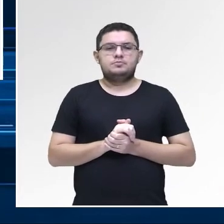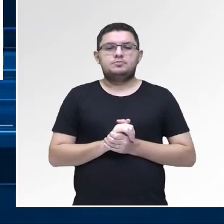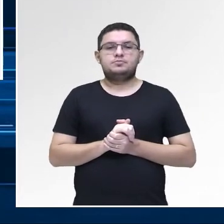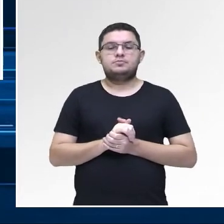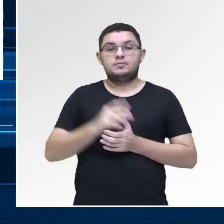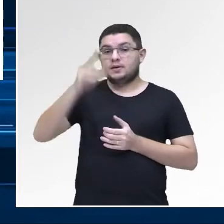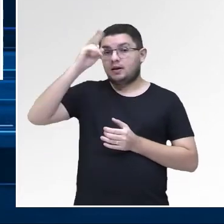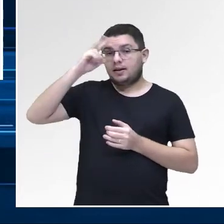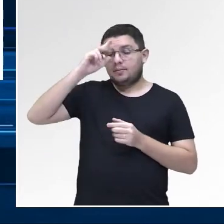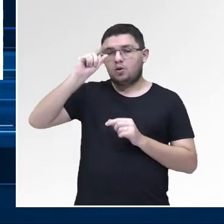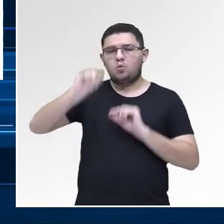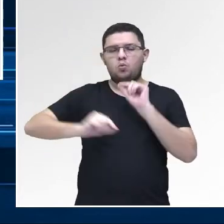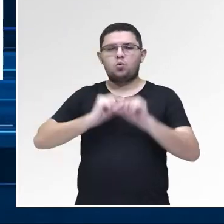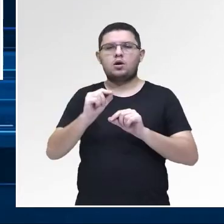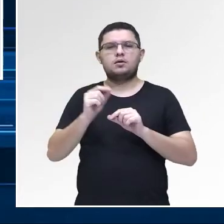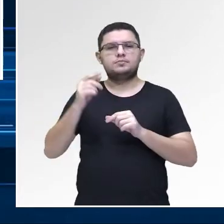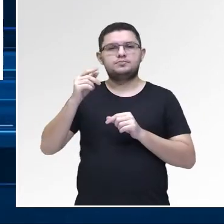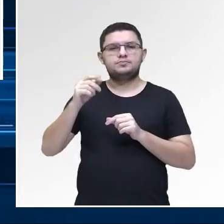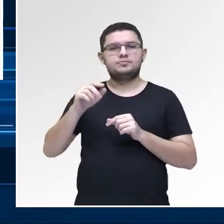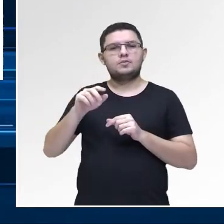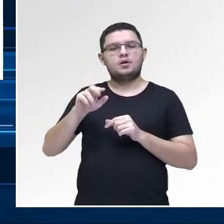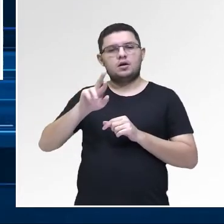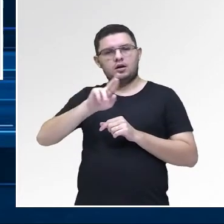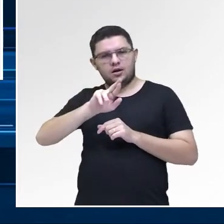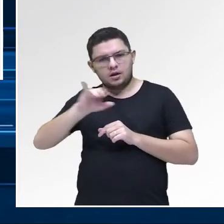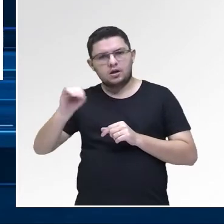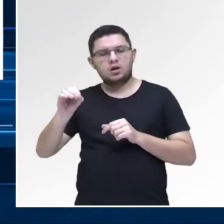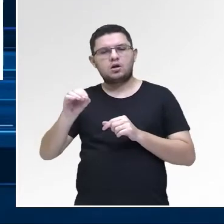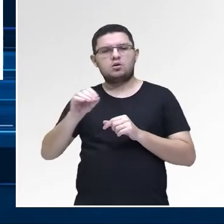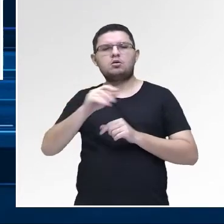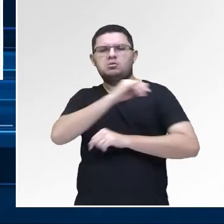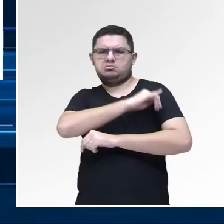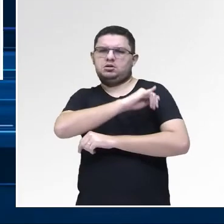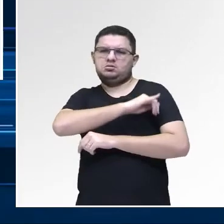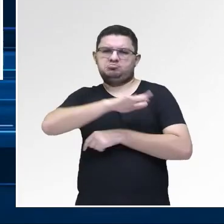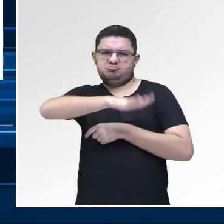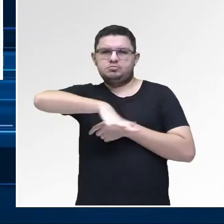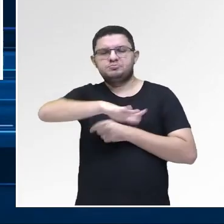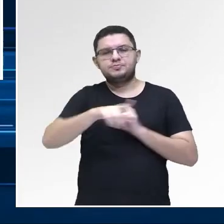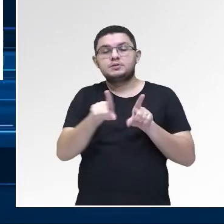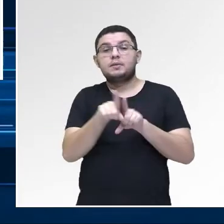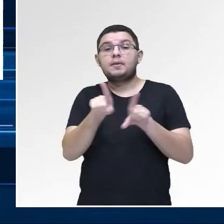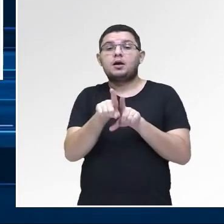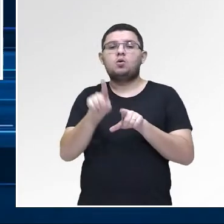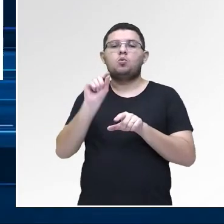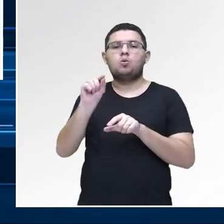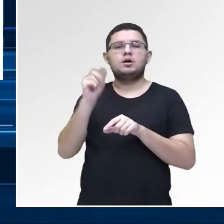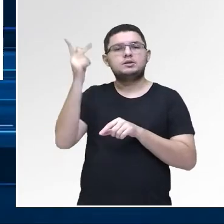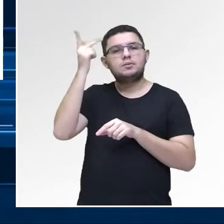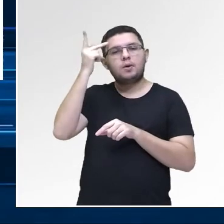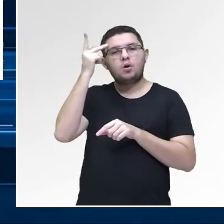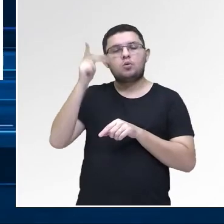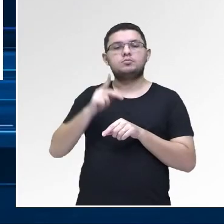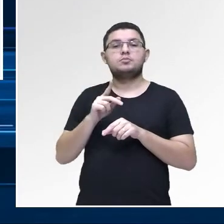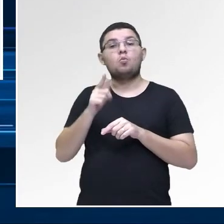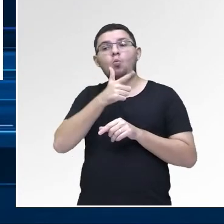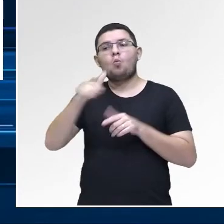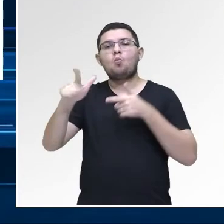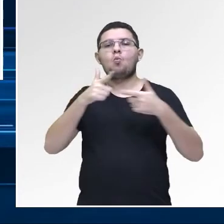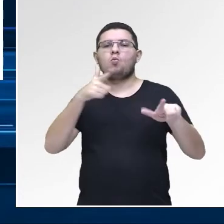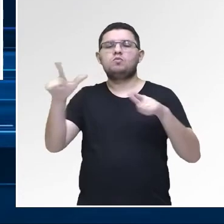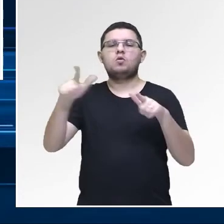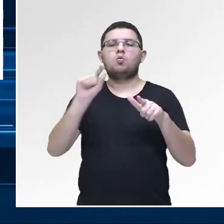das cidades do Rio de Janeiro e São Paulo, algumas outras cidades passaram a se industrializar